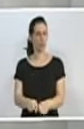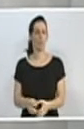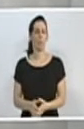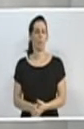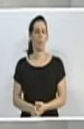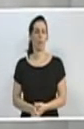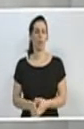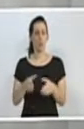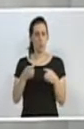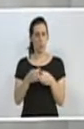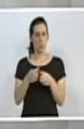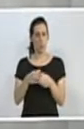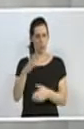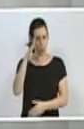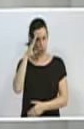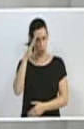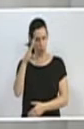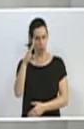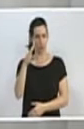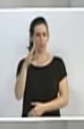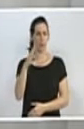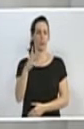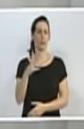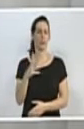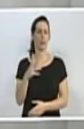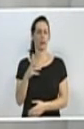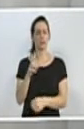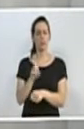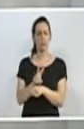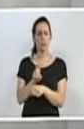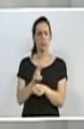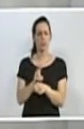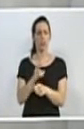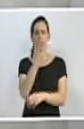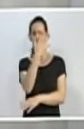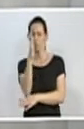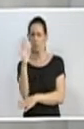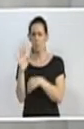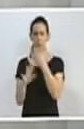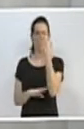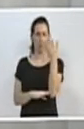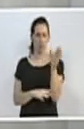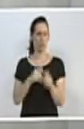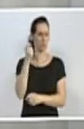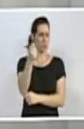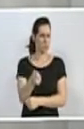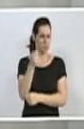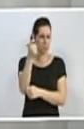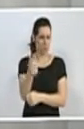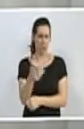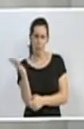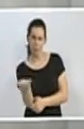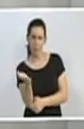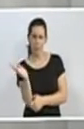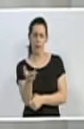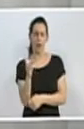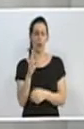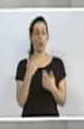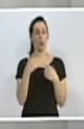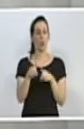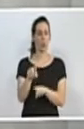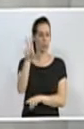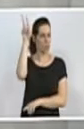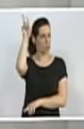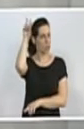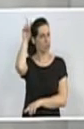de batedores de mato para abertura de picadas e defesa contra índios.